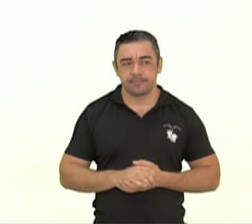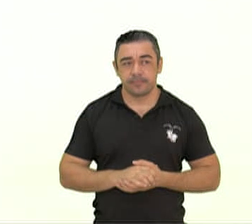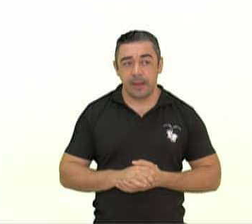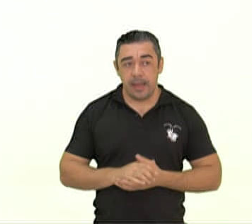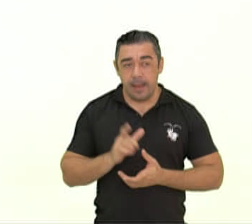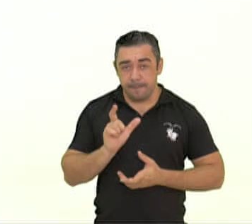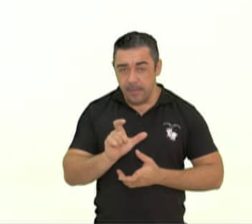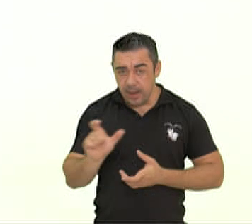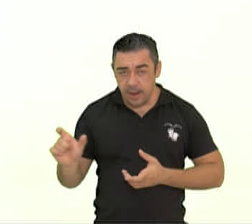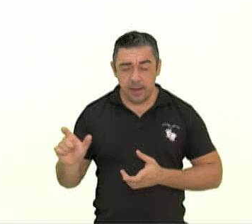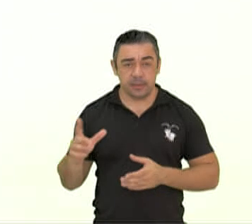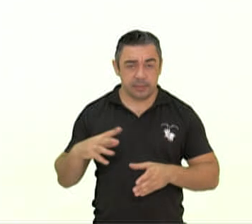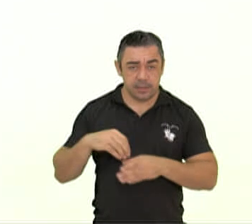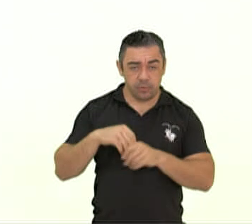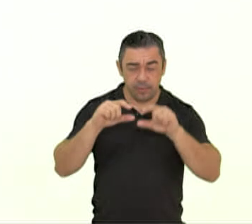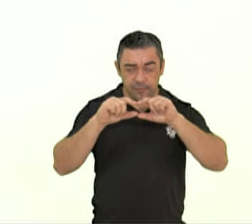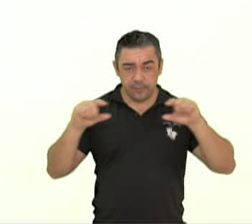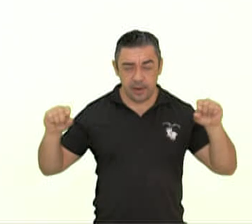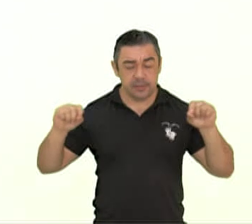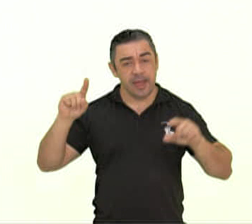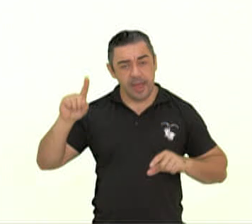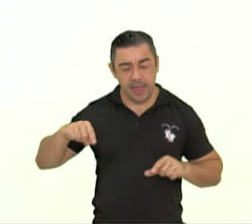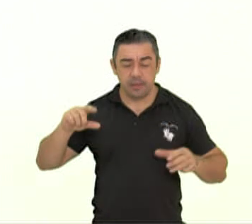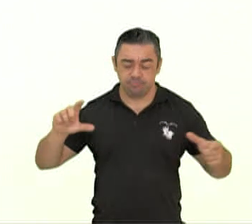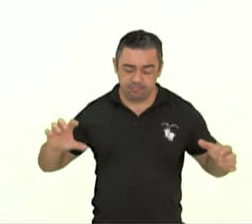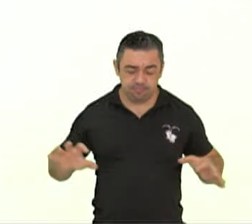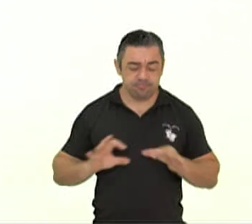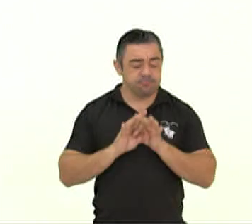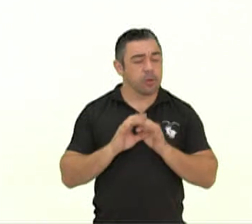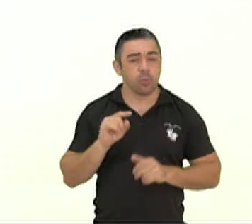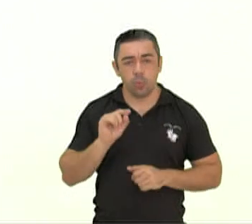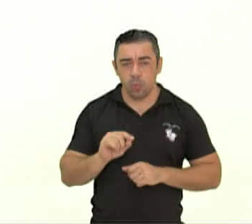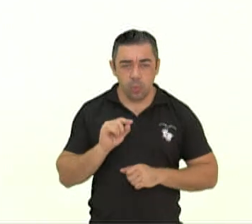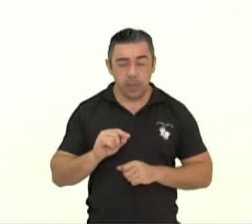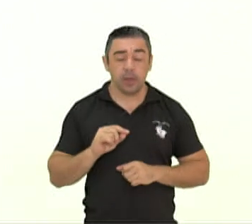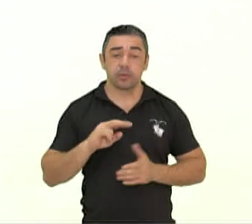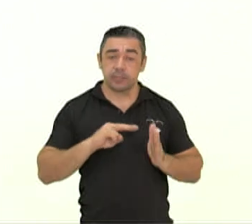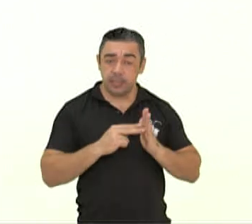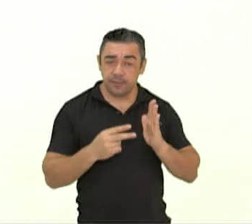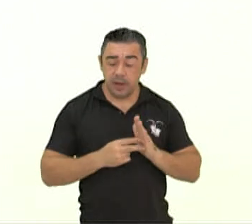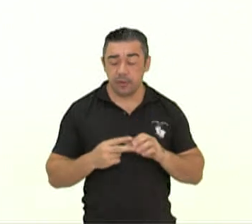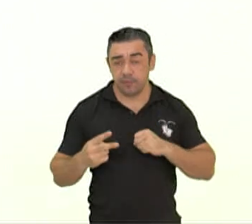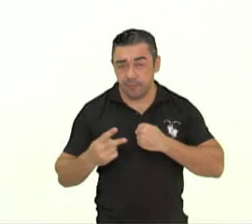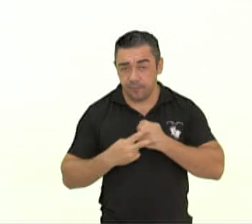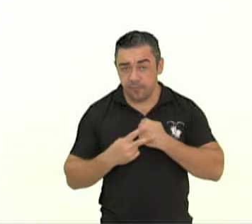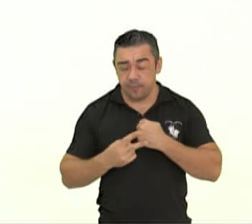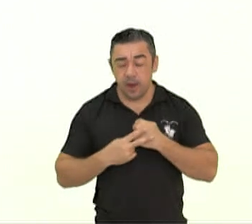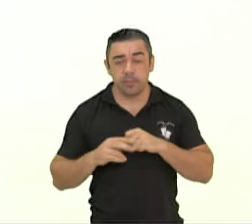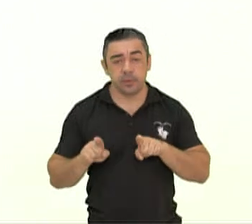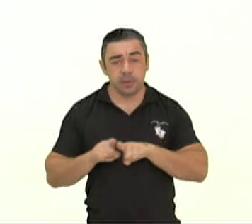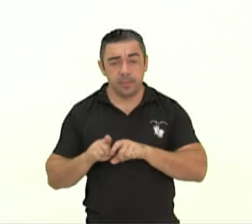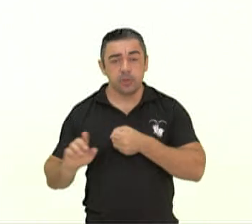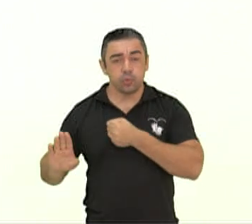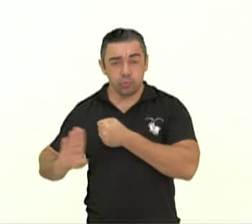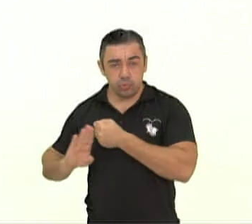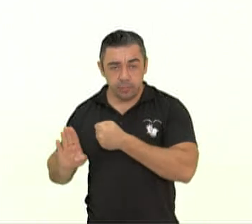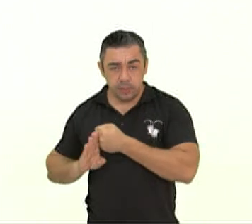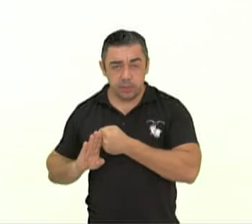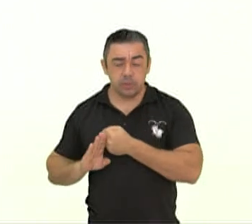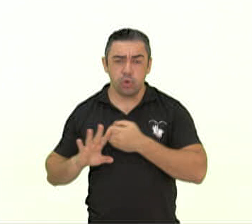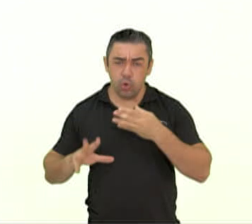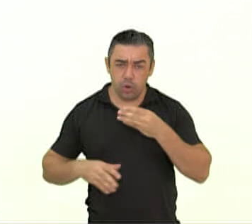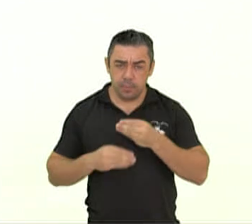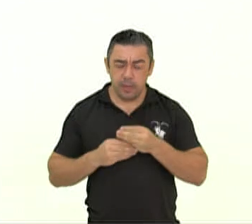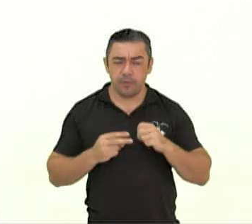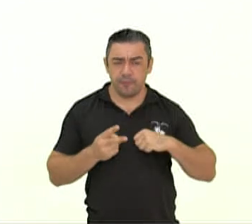termos integrantes da oração são aqueles que integram principalmente o sentido do verbo e substantivos presentes na oração. Complementos